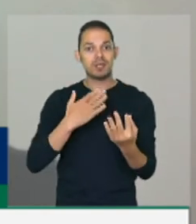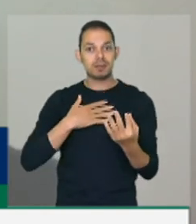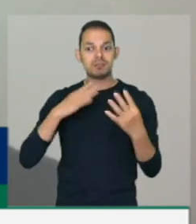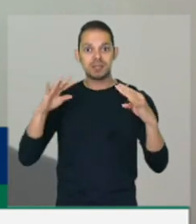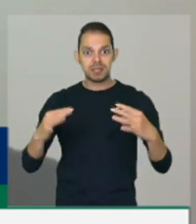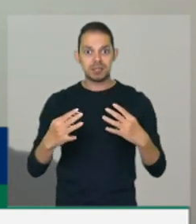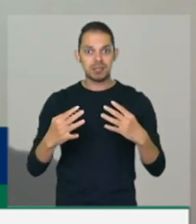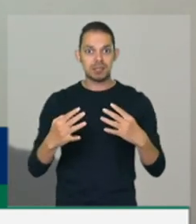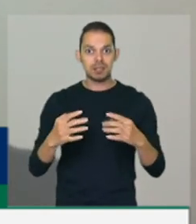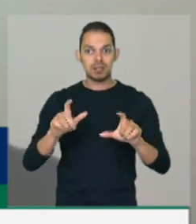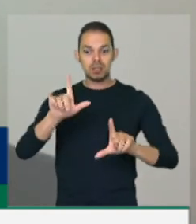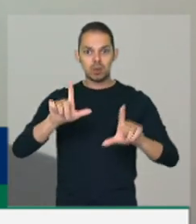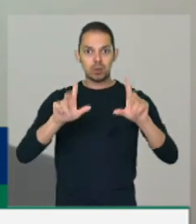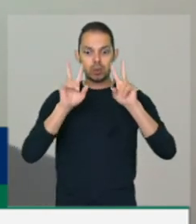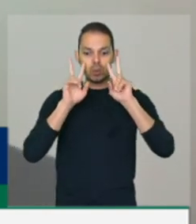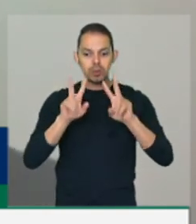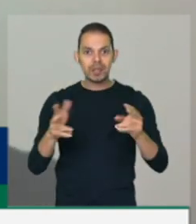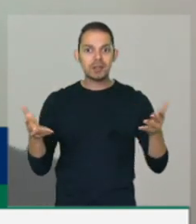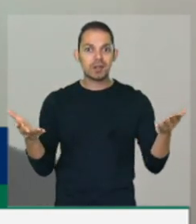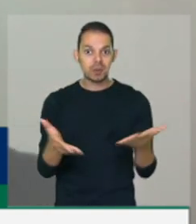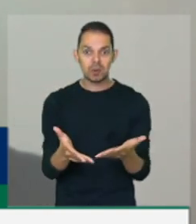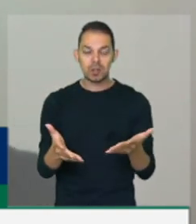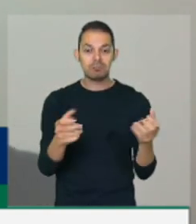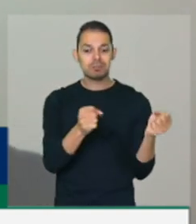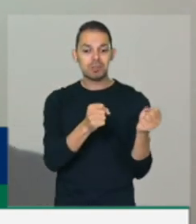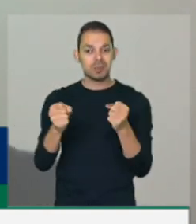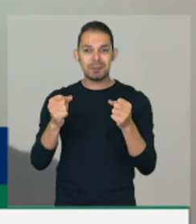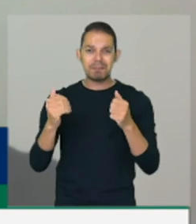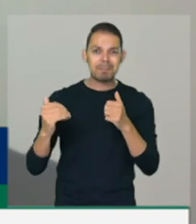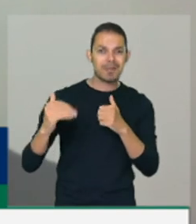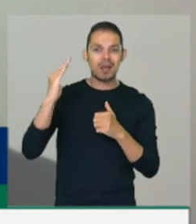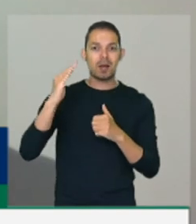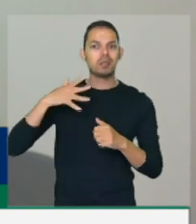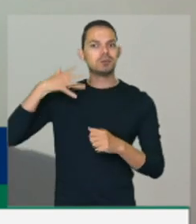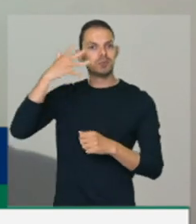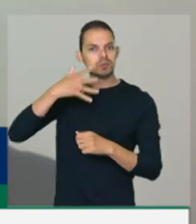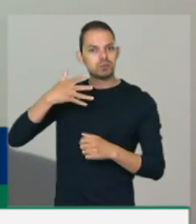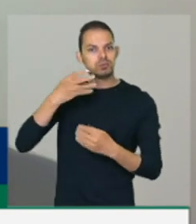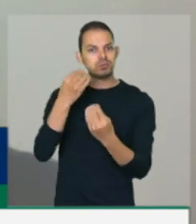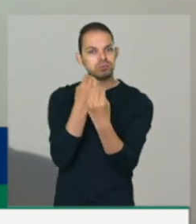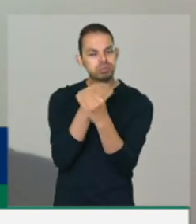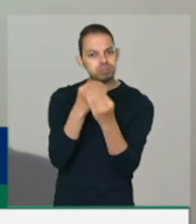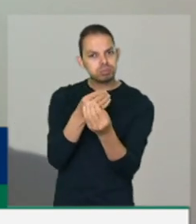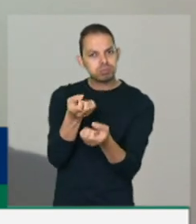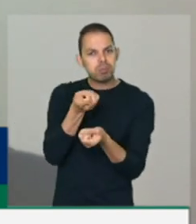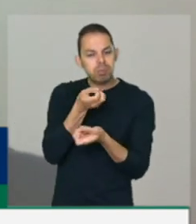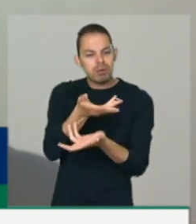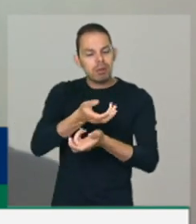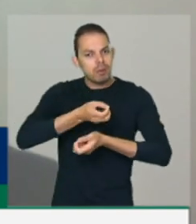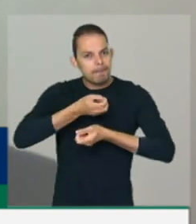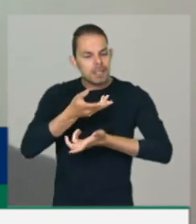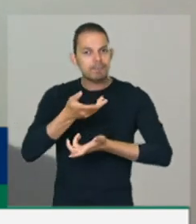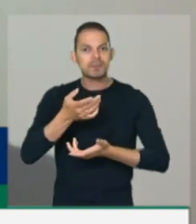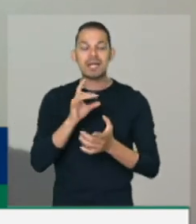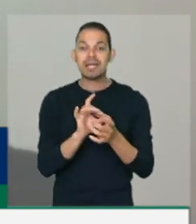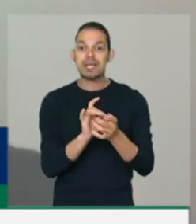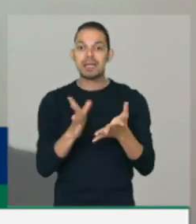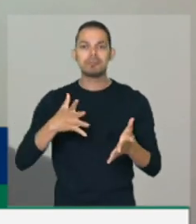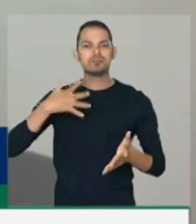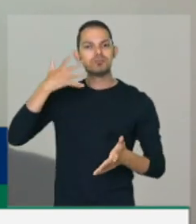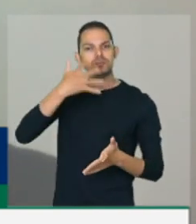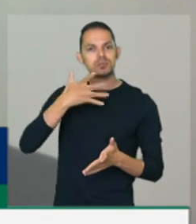deputado federal, pelo seu maior poder, que é o poder de fala, a liberdade de fala, em prol